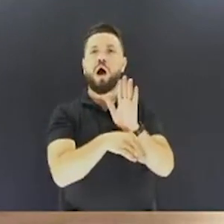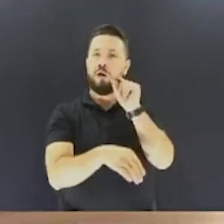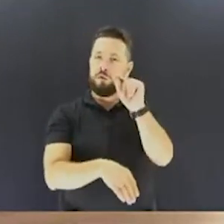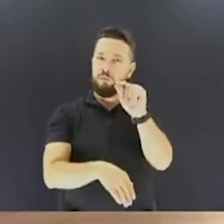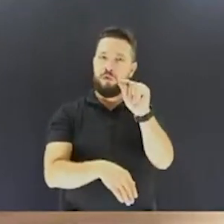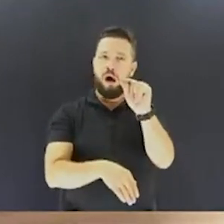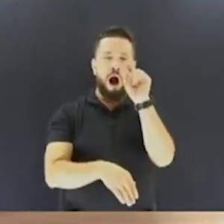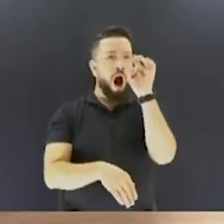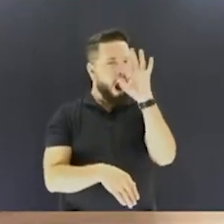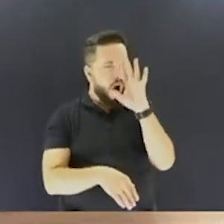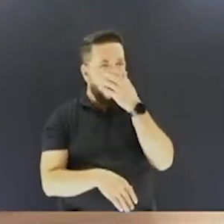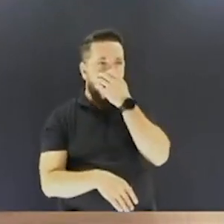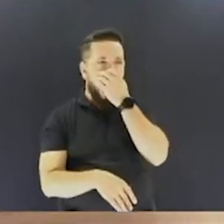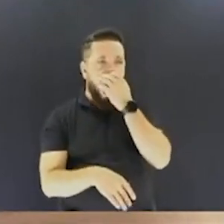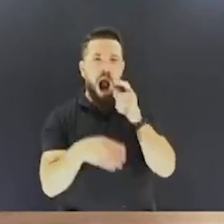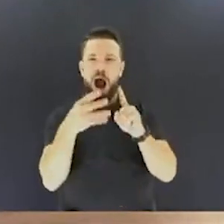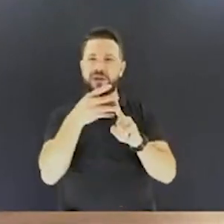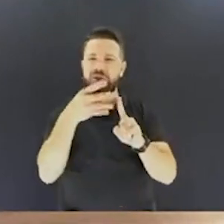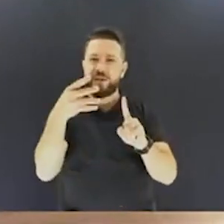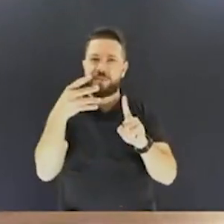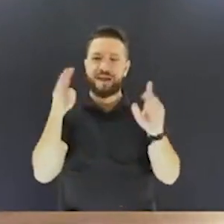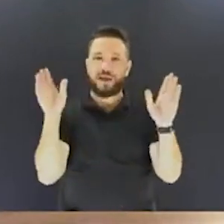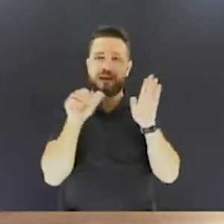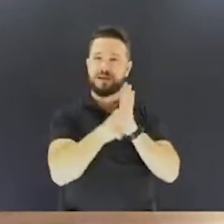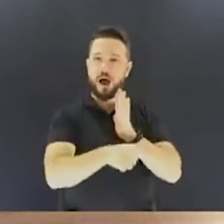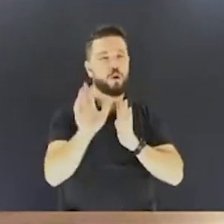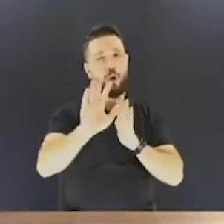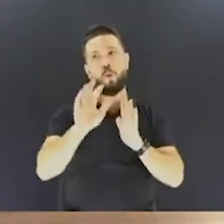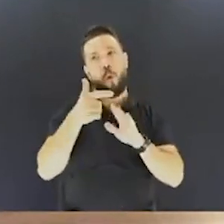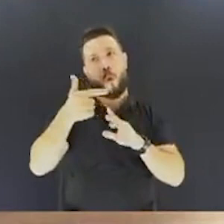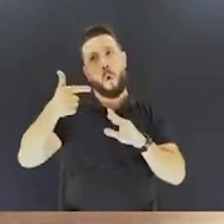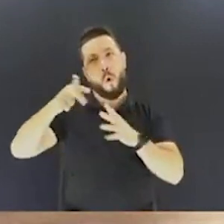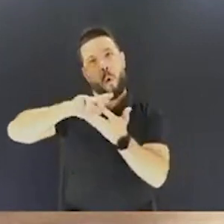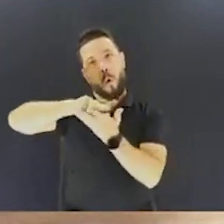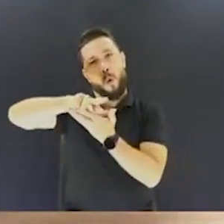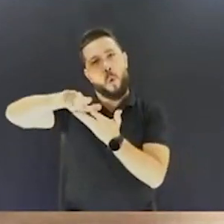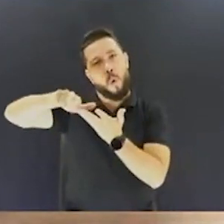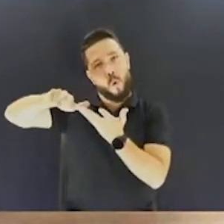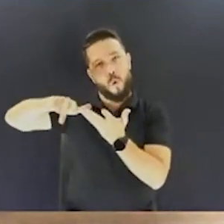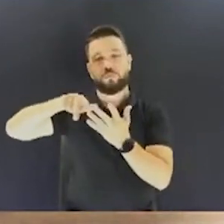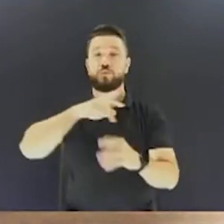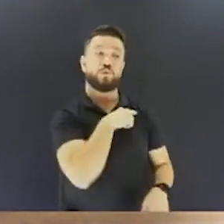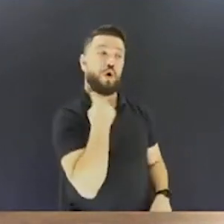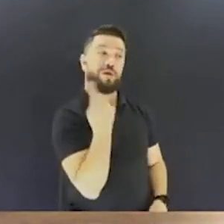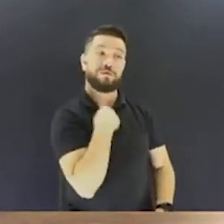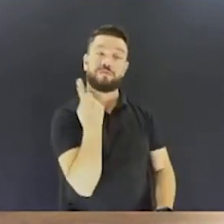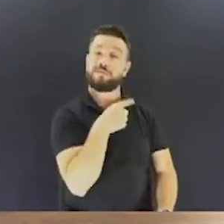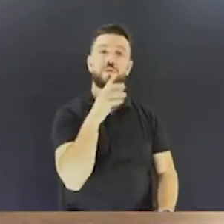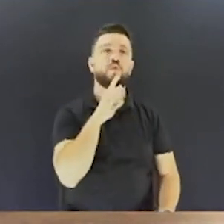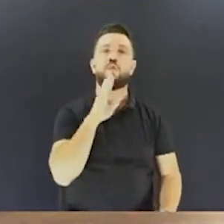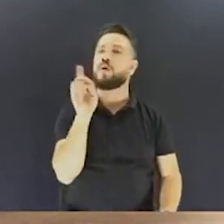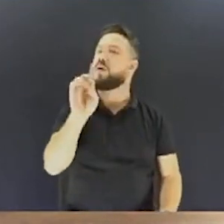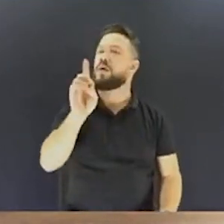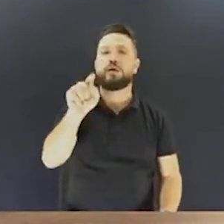síndrome de Down e agora com mais essa situação. Então, é importante para a gente que desconhece totalmente, né, de uma